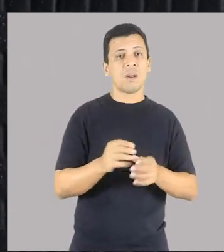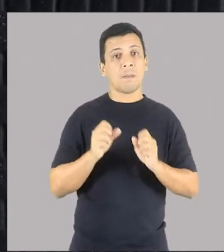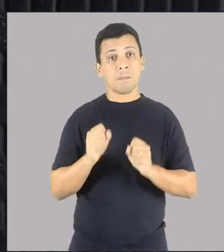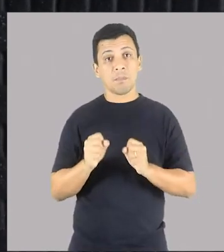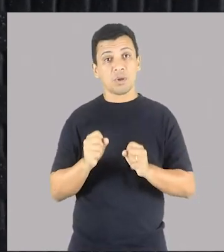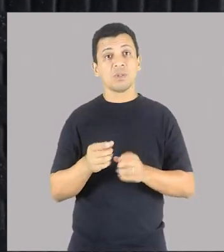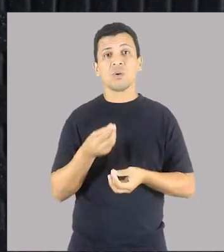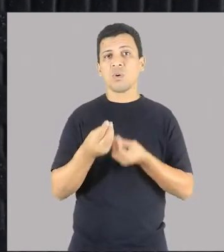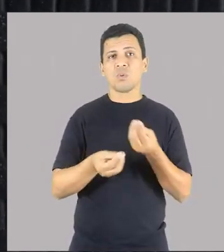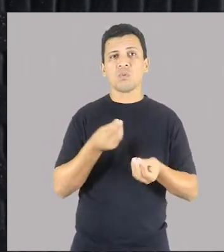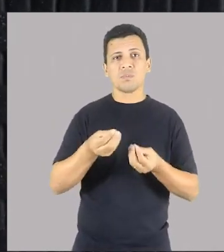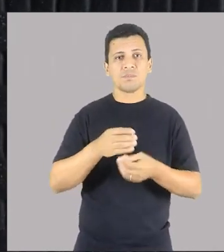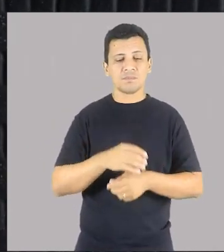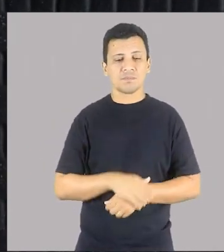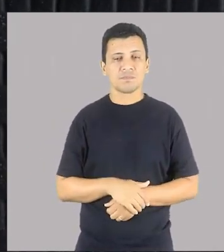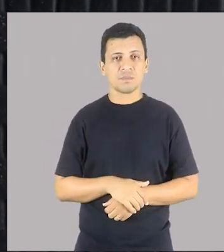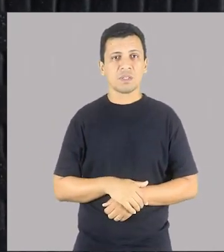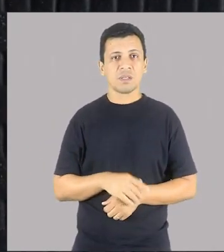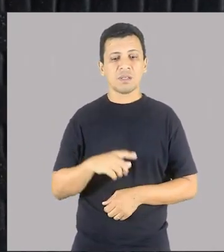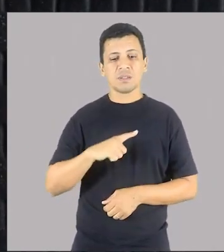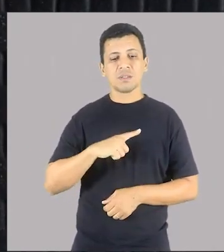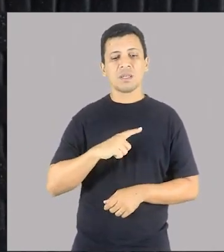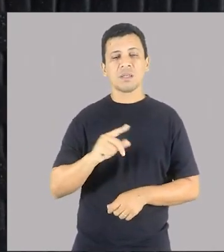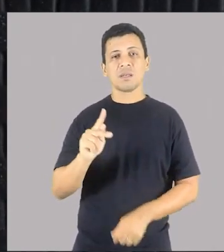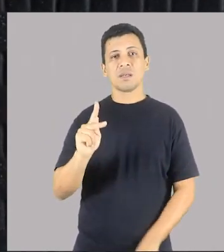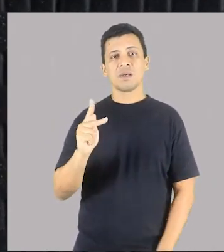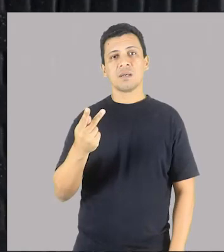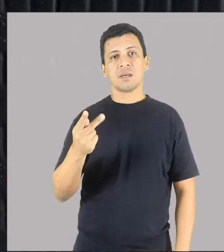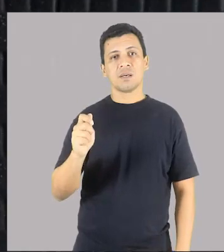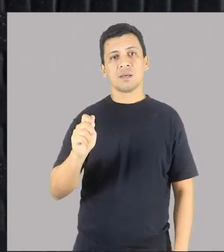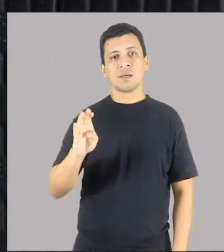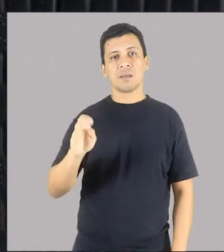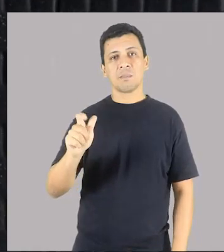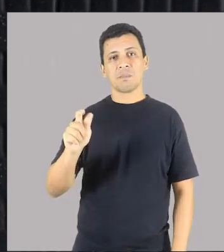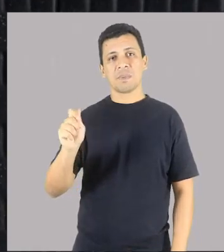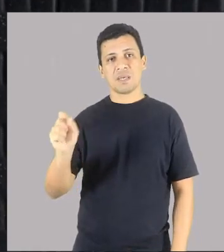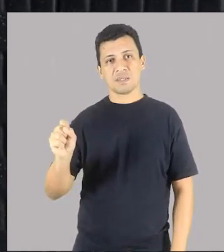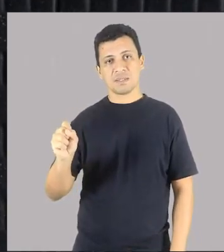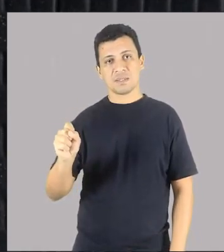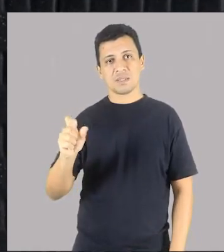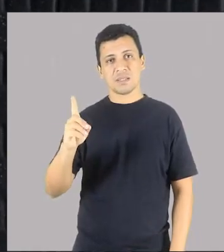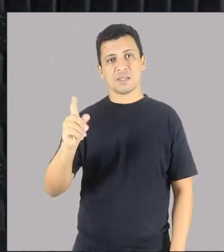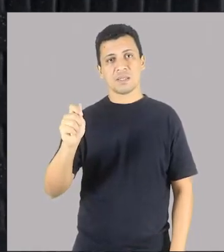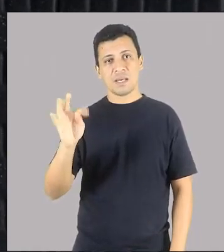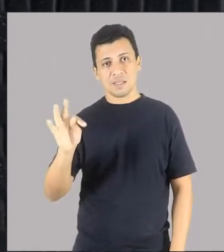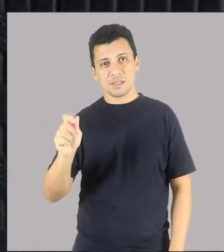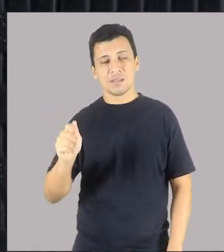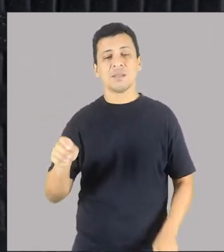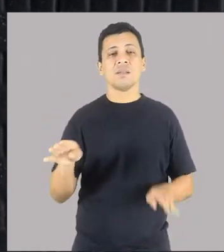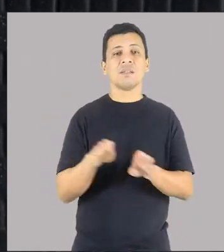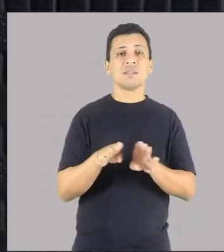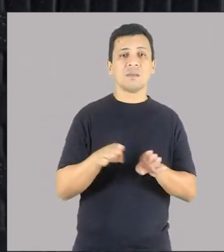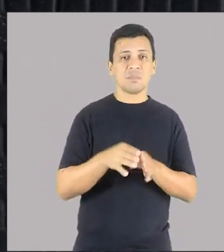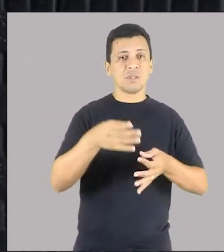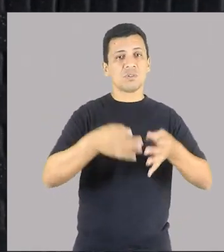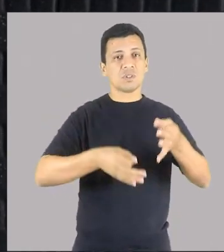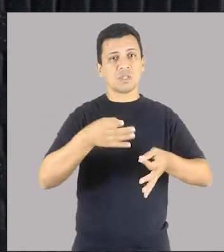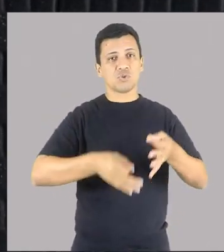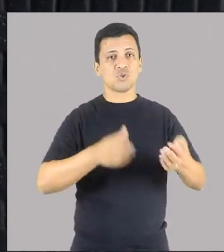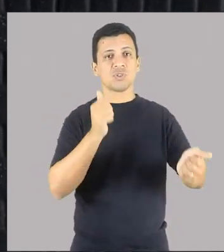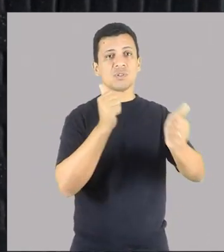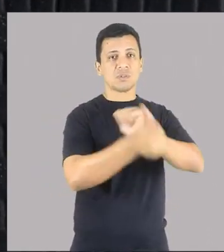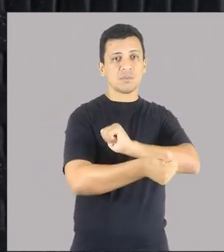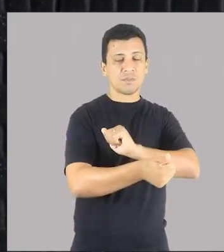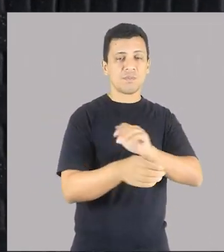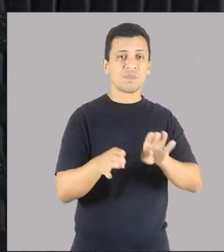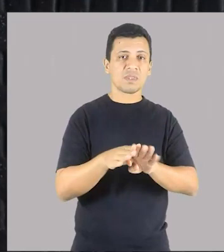ser observadas no habeas data, podem ser observadas também na justiça desportiva, em alguns casos de mandado